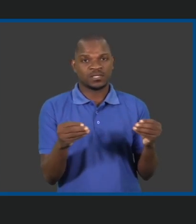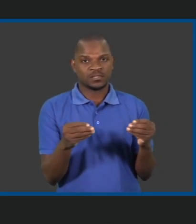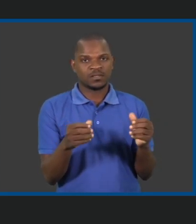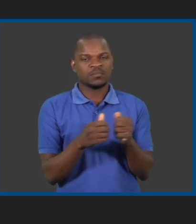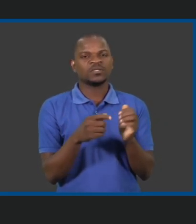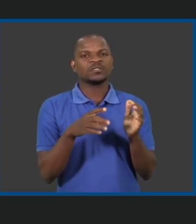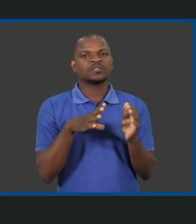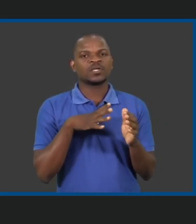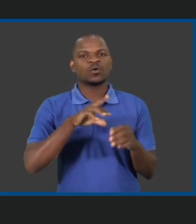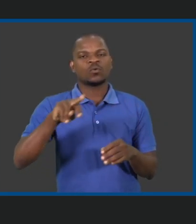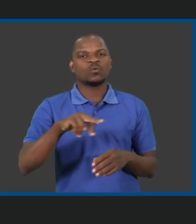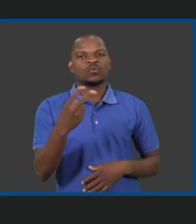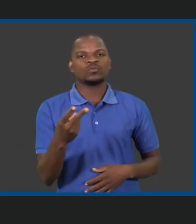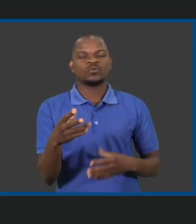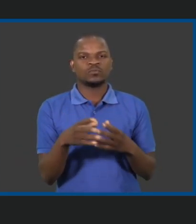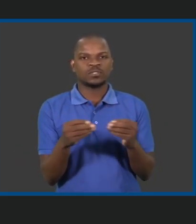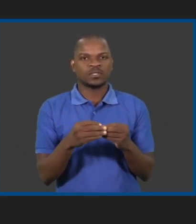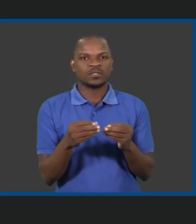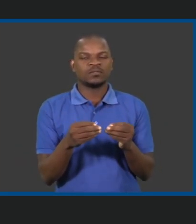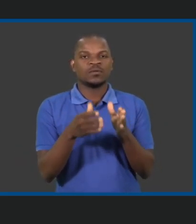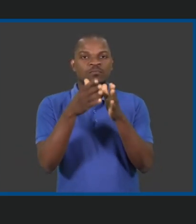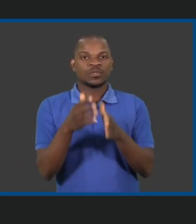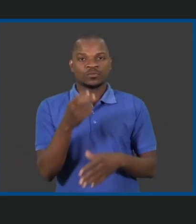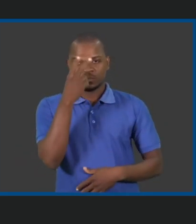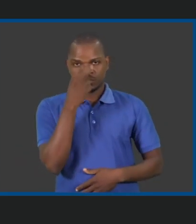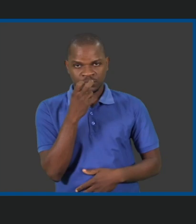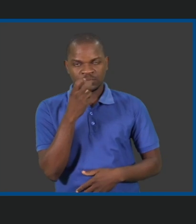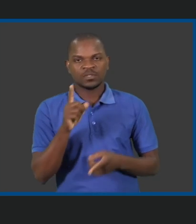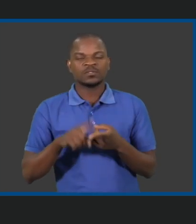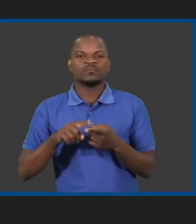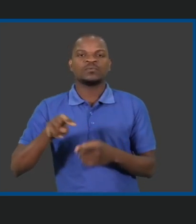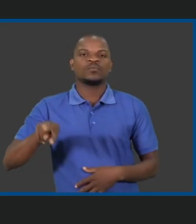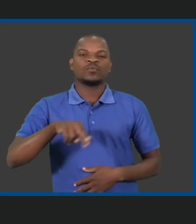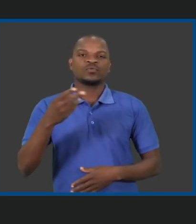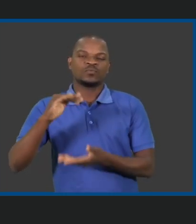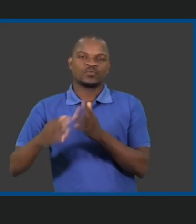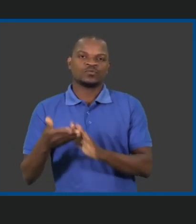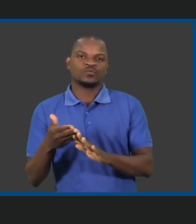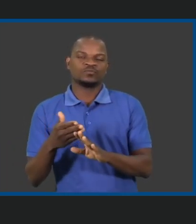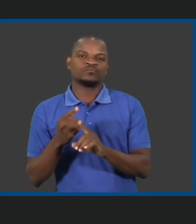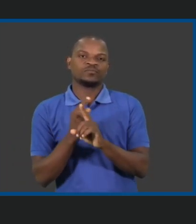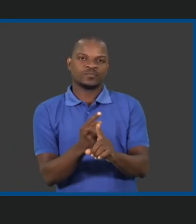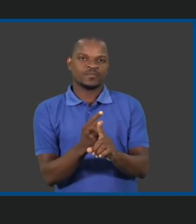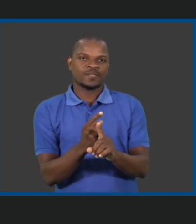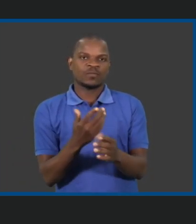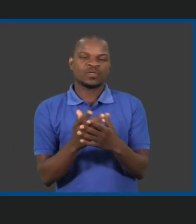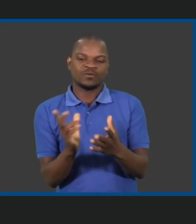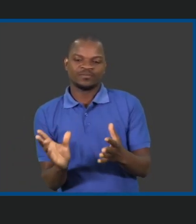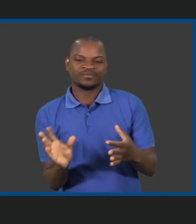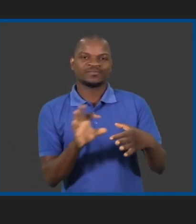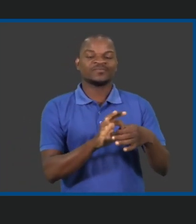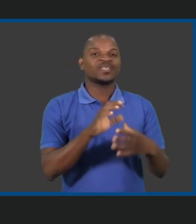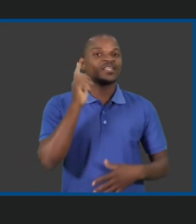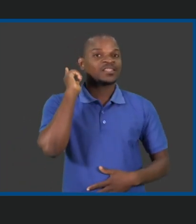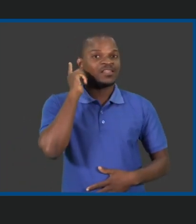equipamento que pode trabalhar simultaneamente com o aluno cego e o professor acompanhar porque ele faz uma ligação direta ao